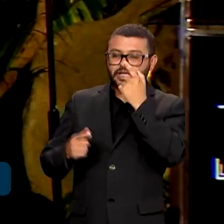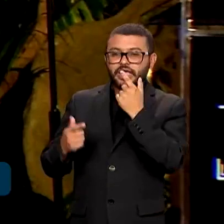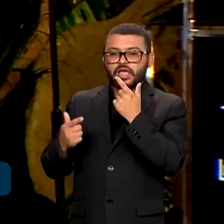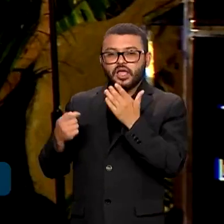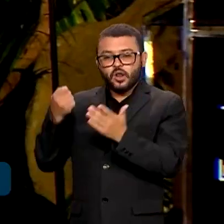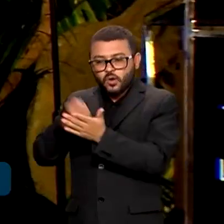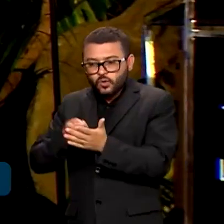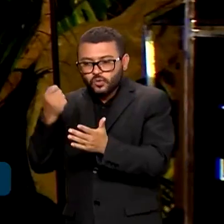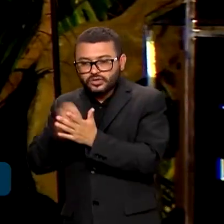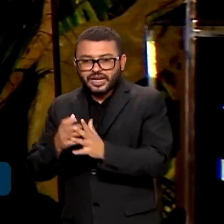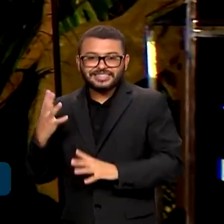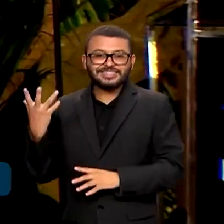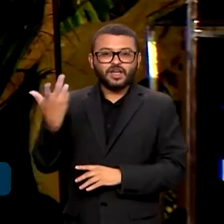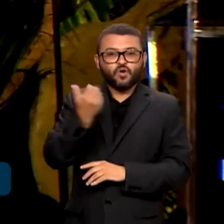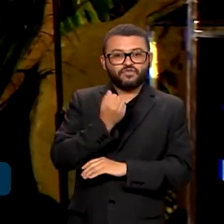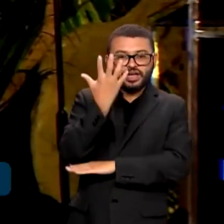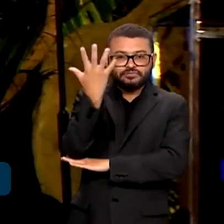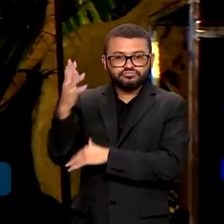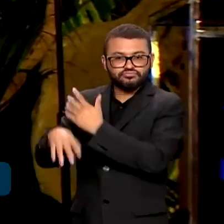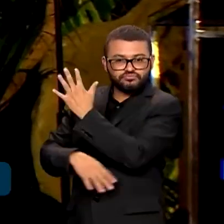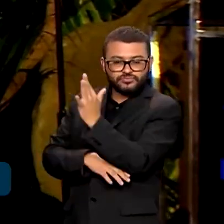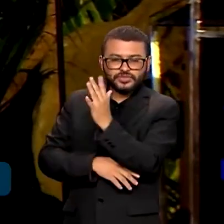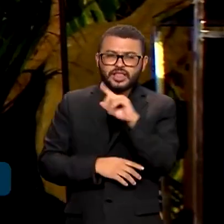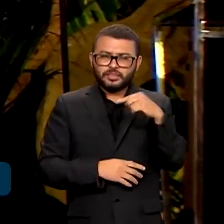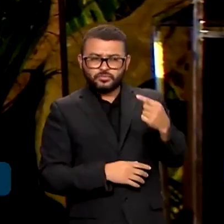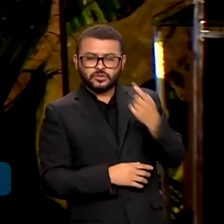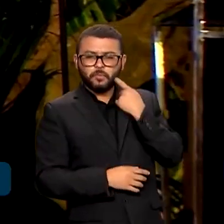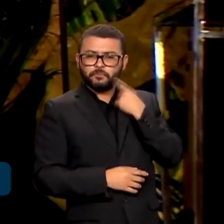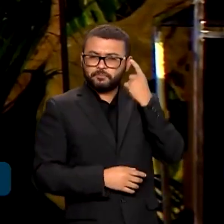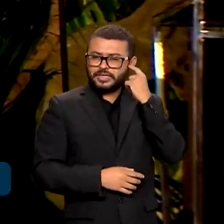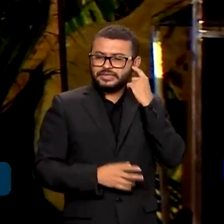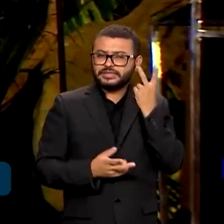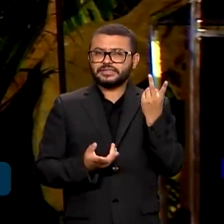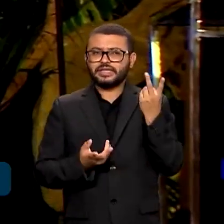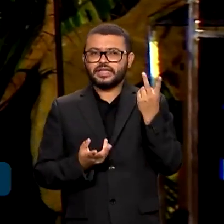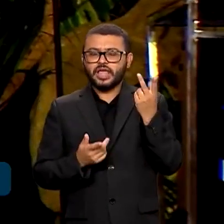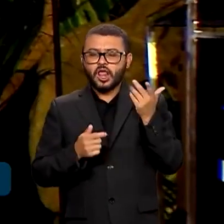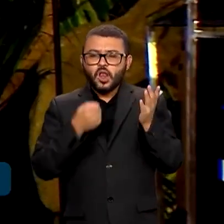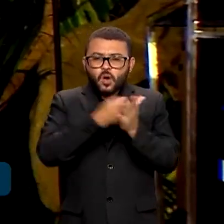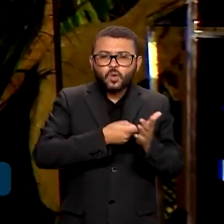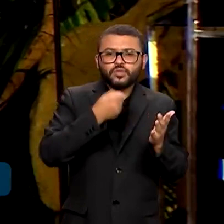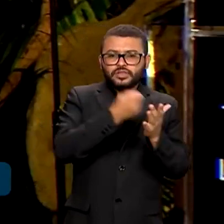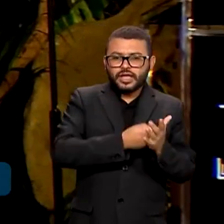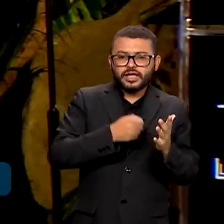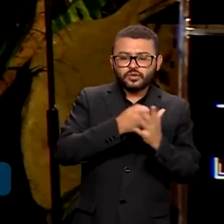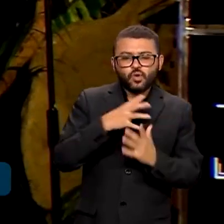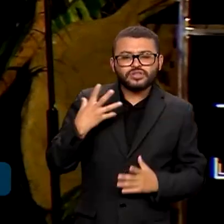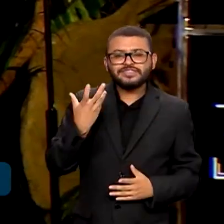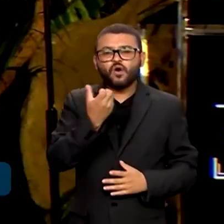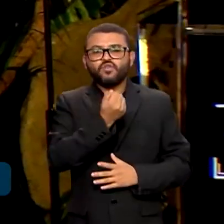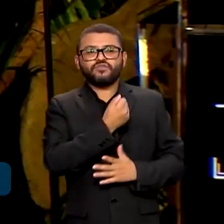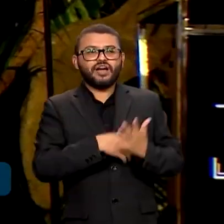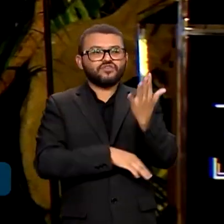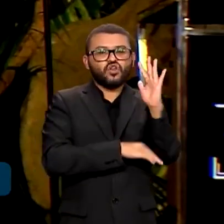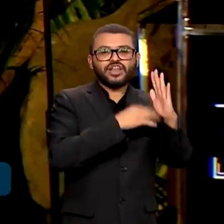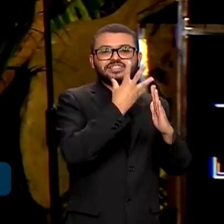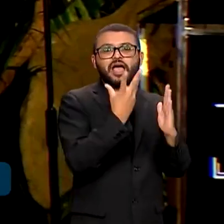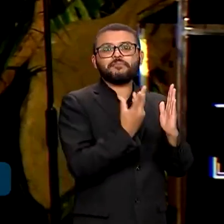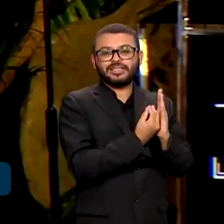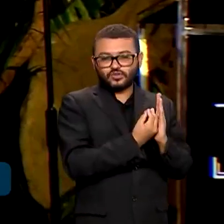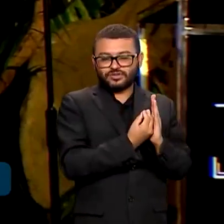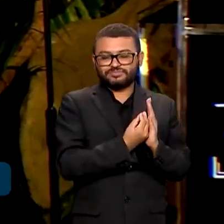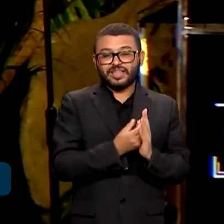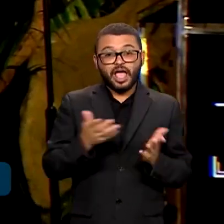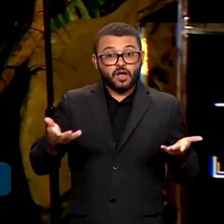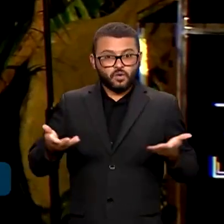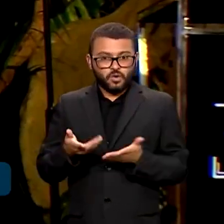para salvar as seringueiras. Depois, pensei que estava lutando para salvar a floresta amazônica.